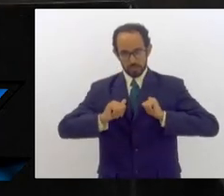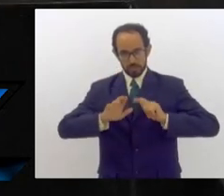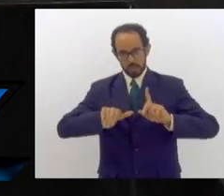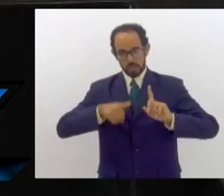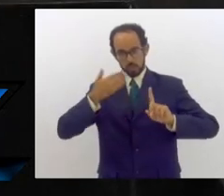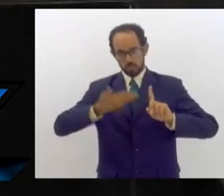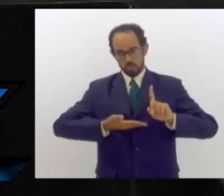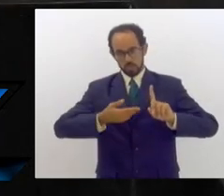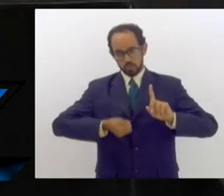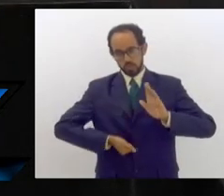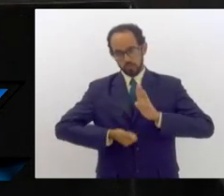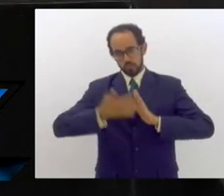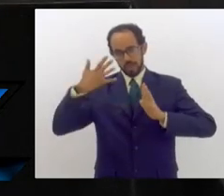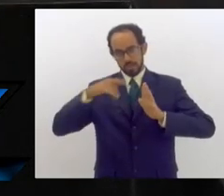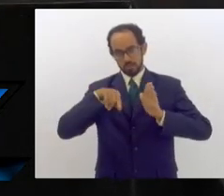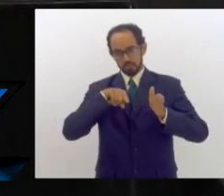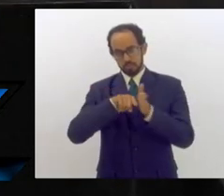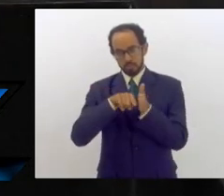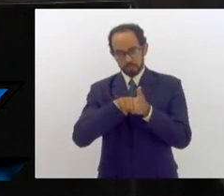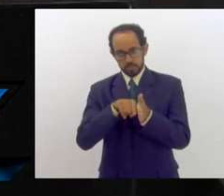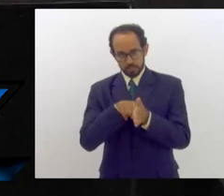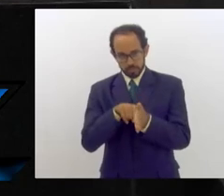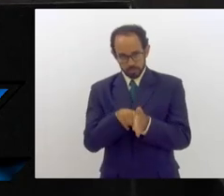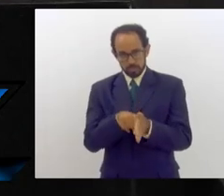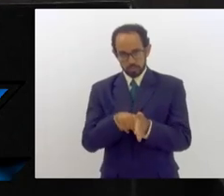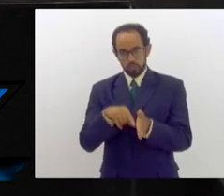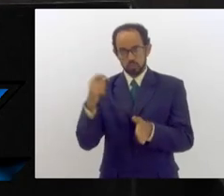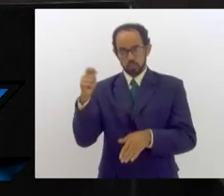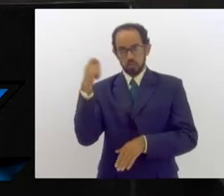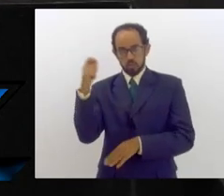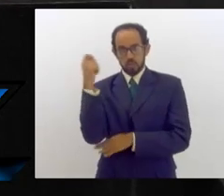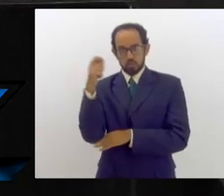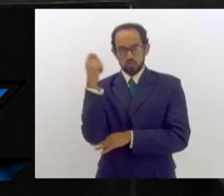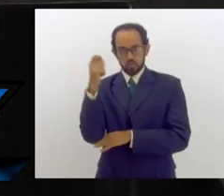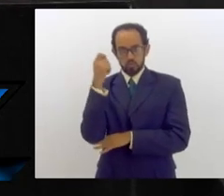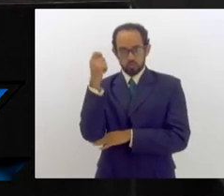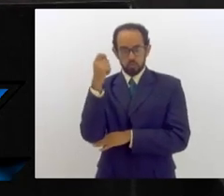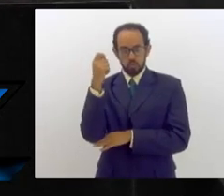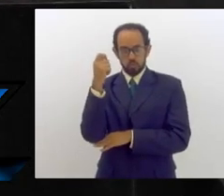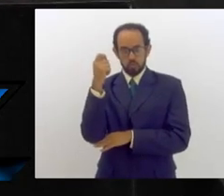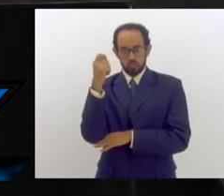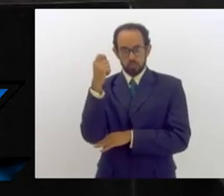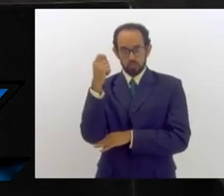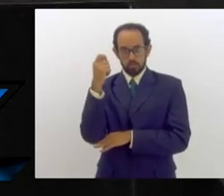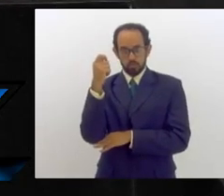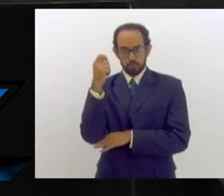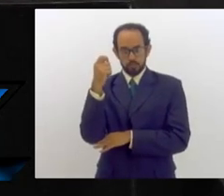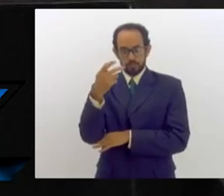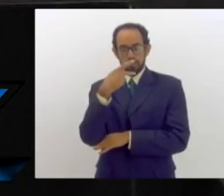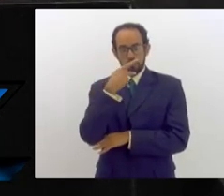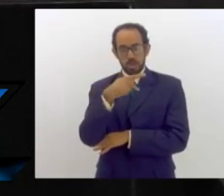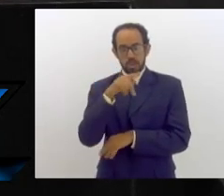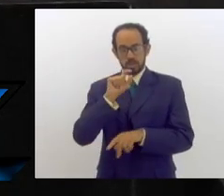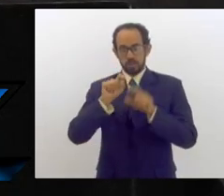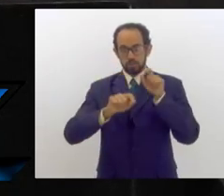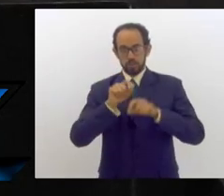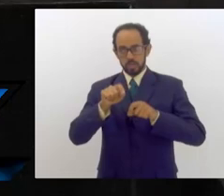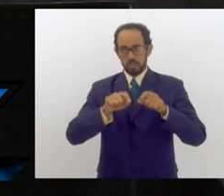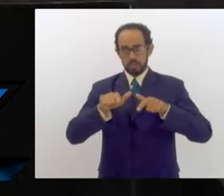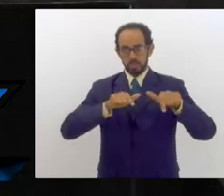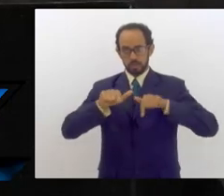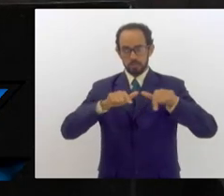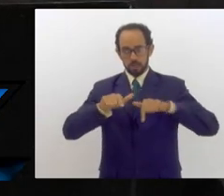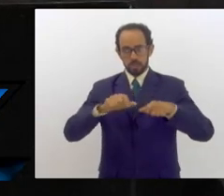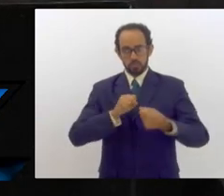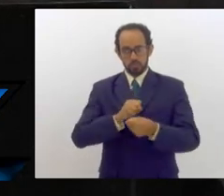o que muitas pesquisas do Rio Grande do Sul dizem que há trabalho escravo